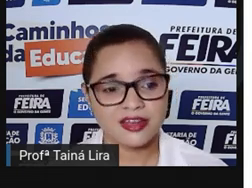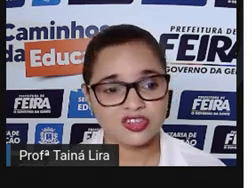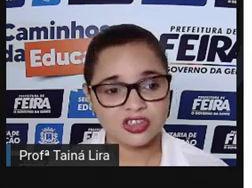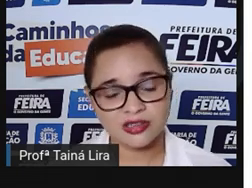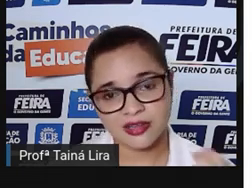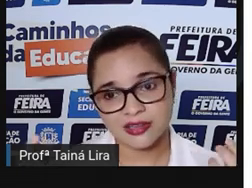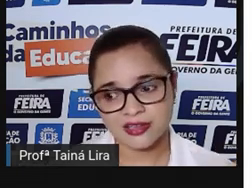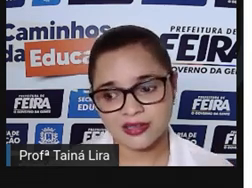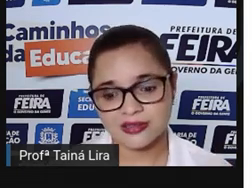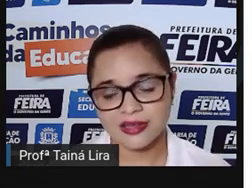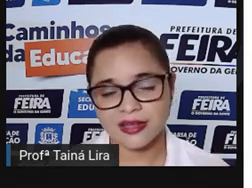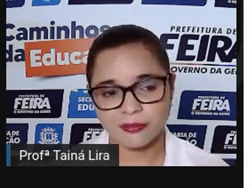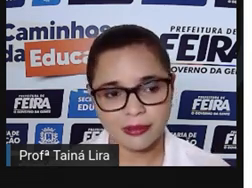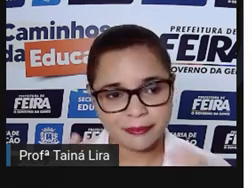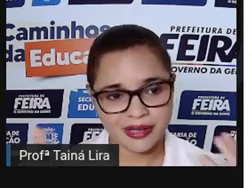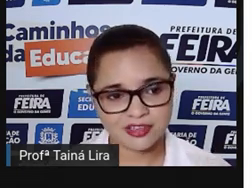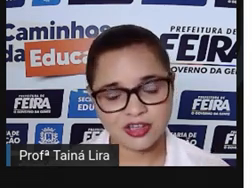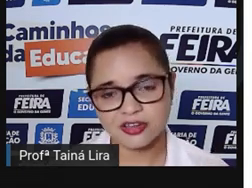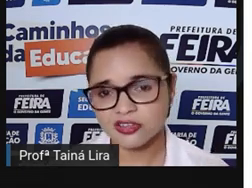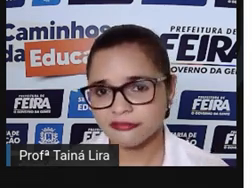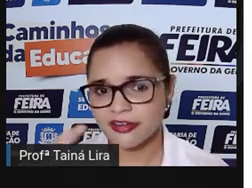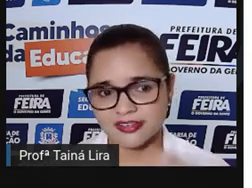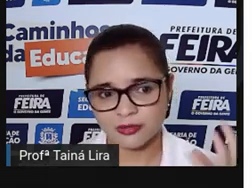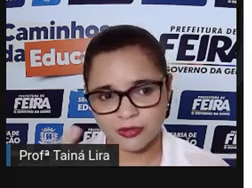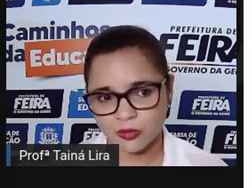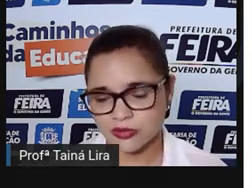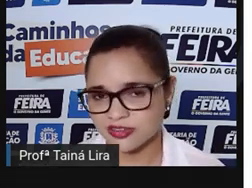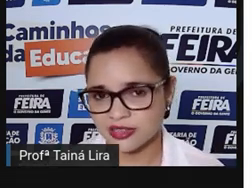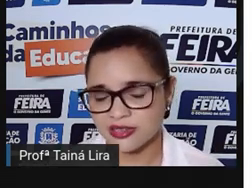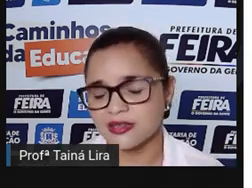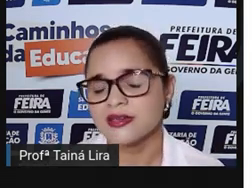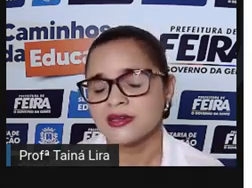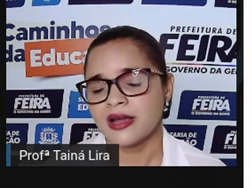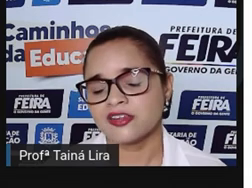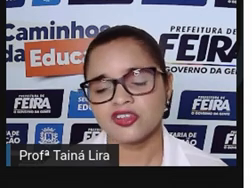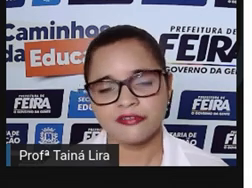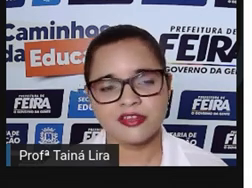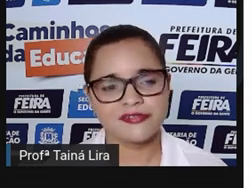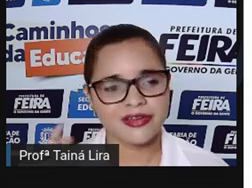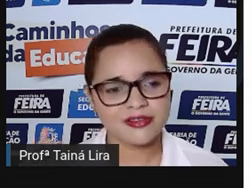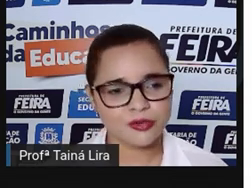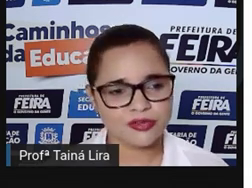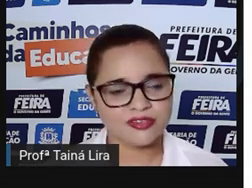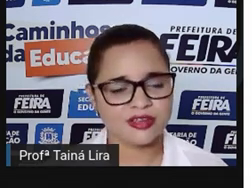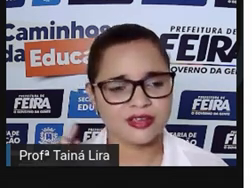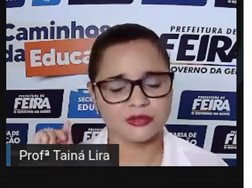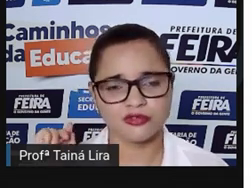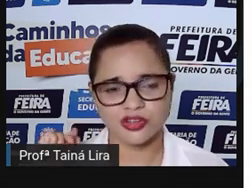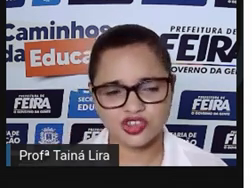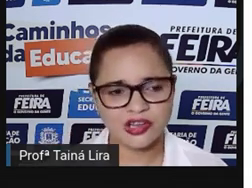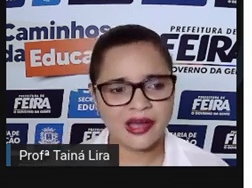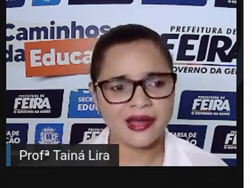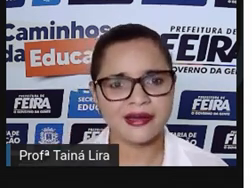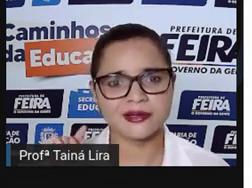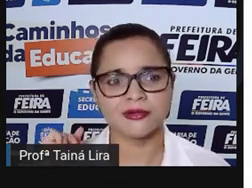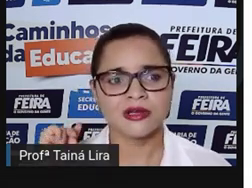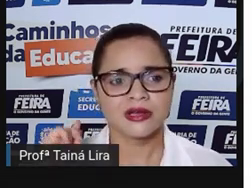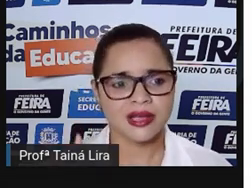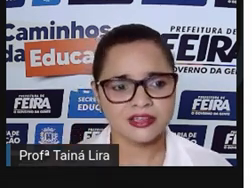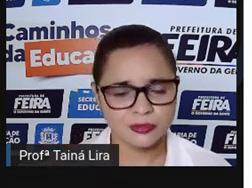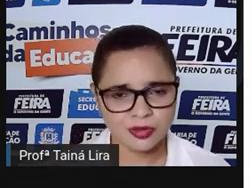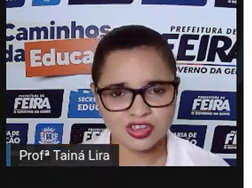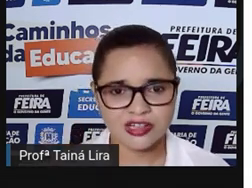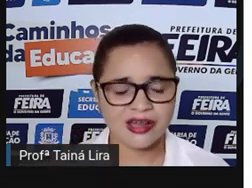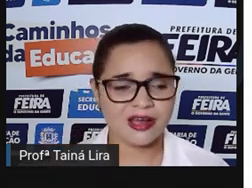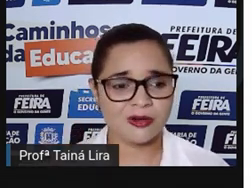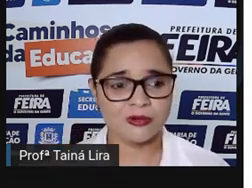que a gente tem aqui, né, uma prática, que a gente faz alguma coisa aqui, a gente já fez várias coisas aqui, não foi diário,